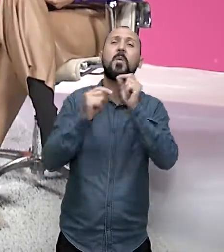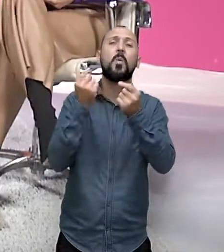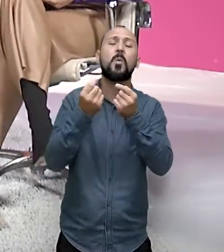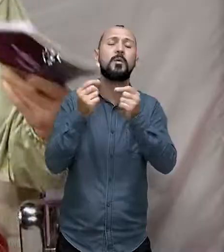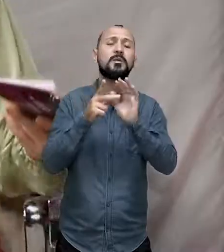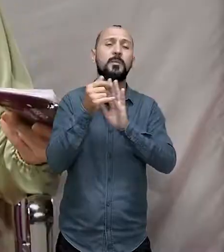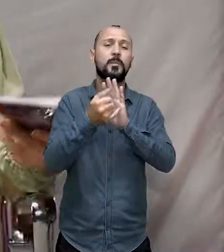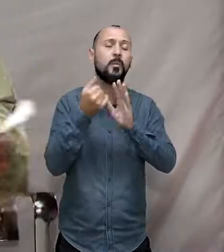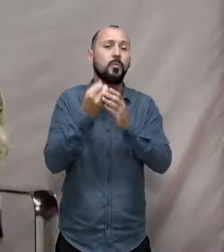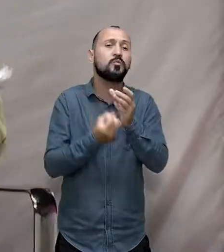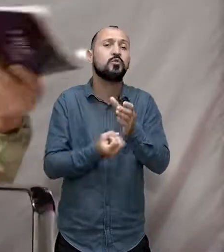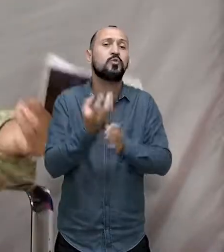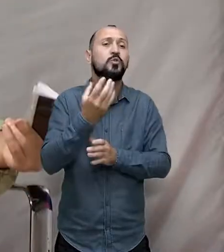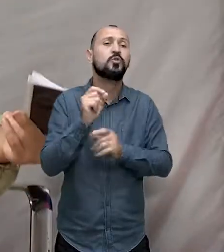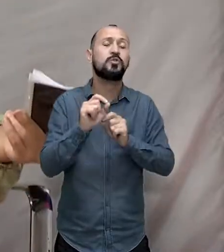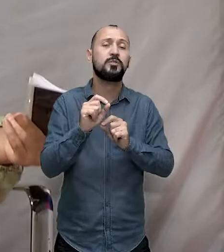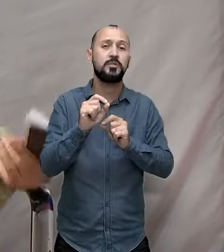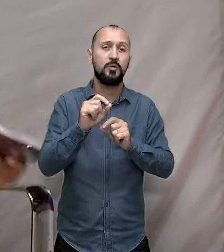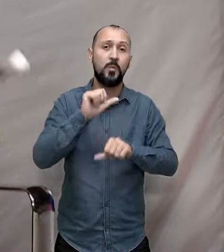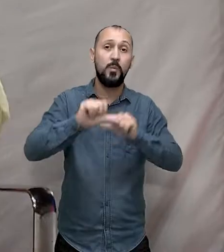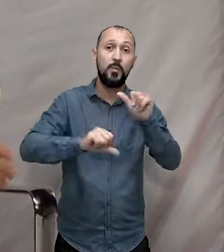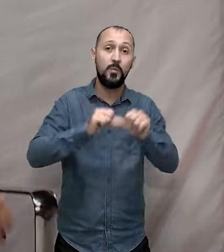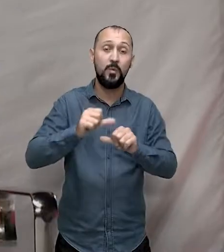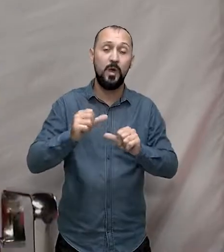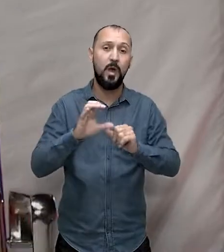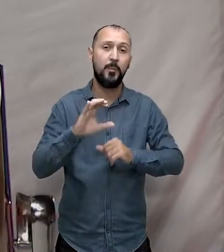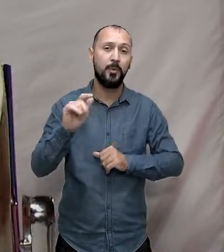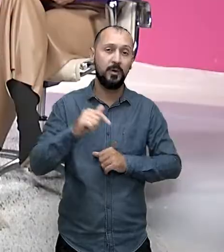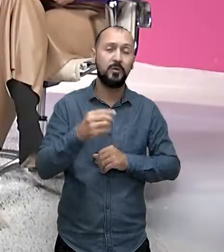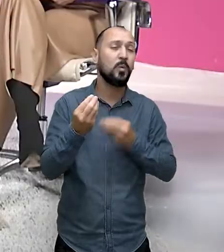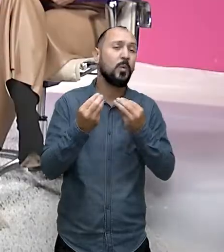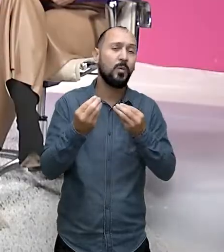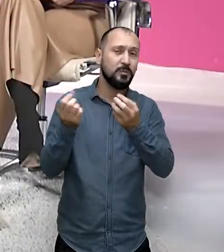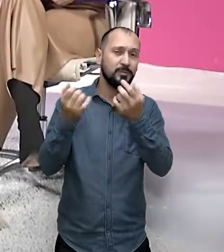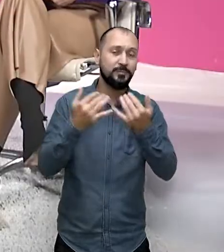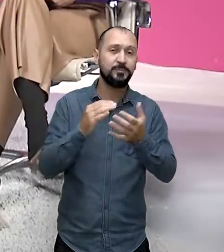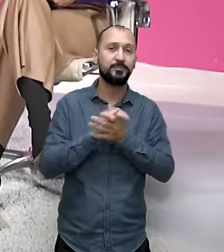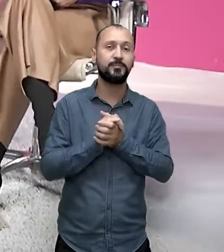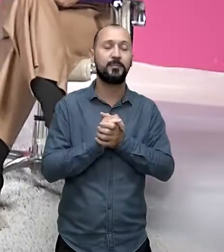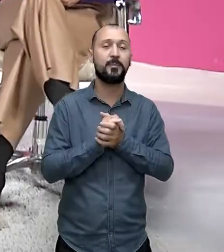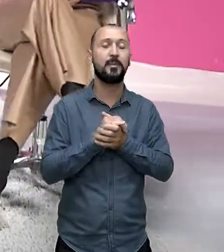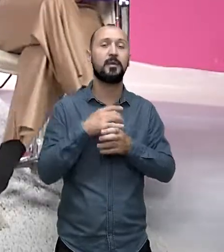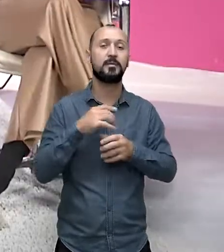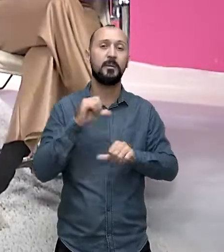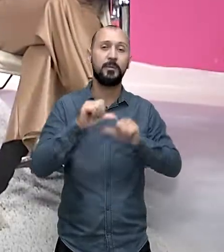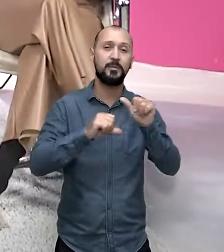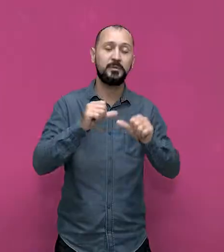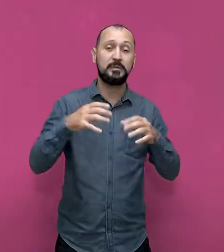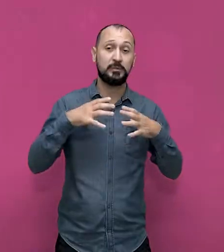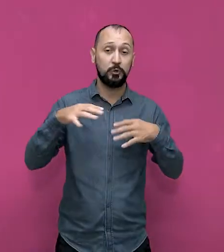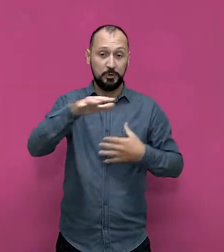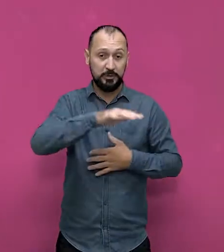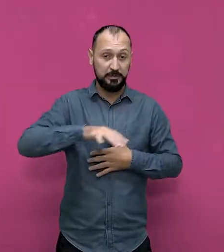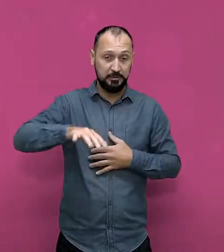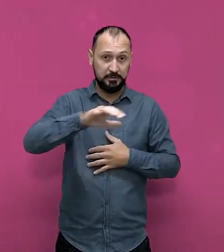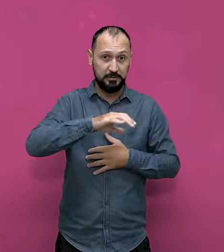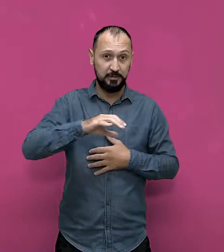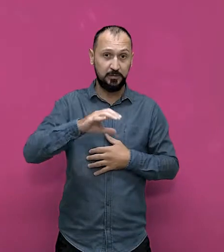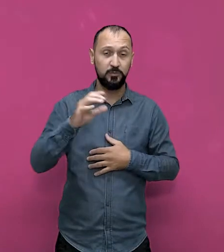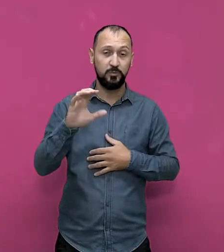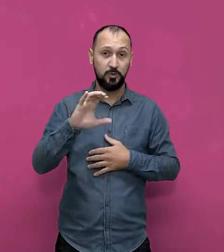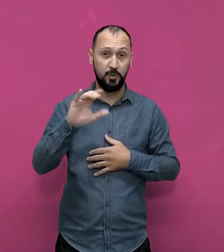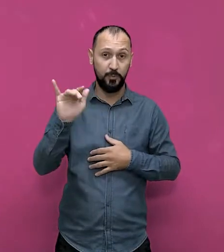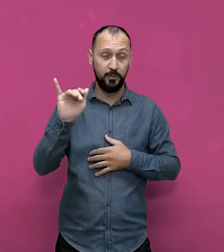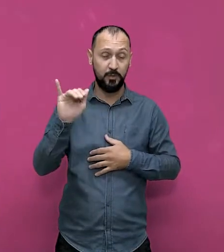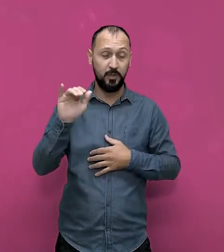de como funciona esse projeto, como nasceu esse projeto Reviva Campo Grande. Conta pra gente um pouquinho. O Programa de Revitalização da Área Central de Campo Grande, ele